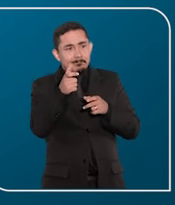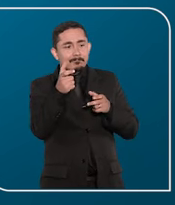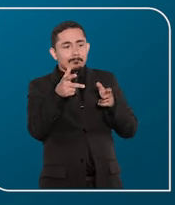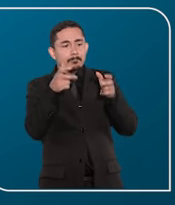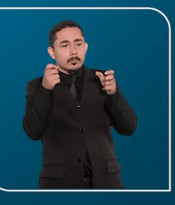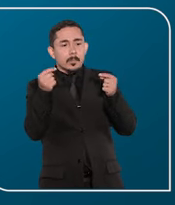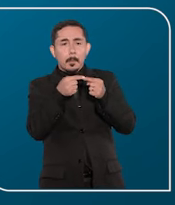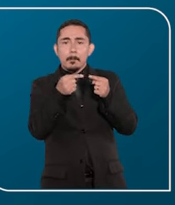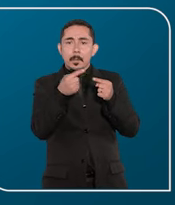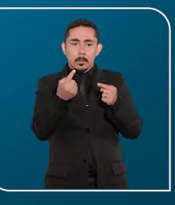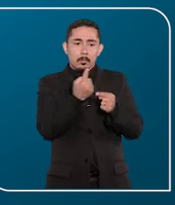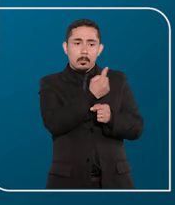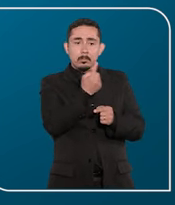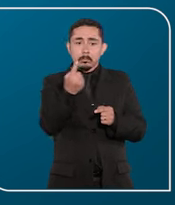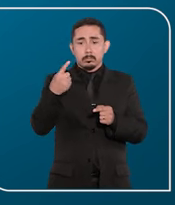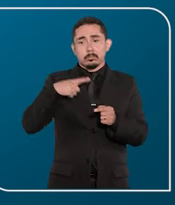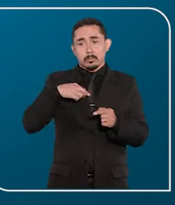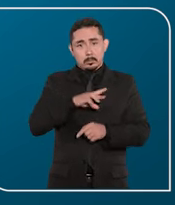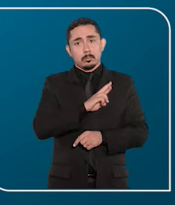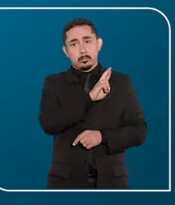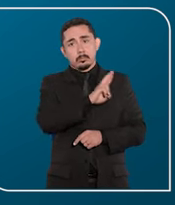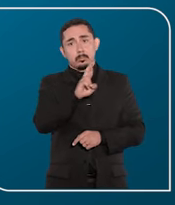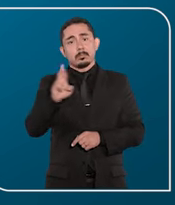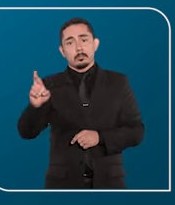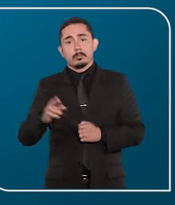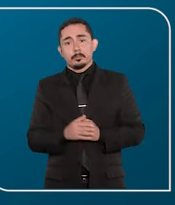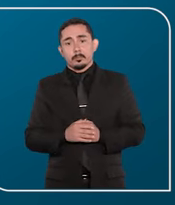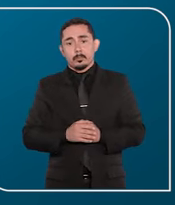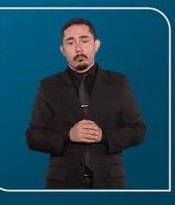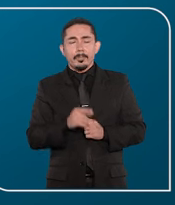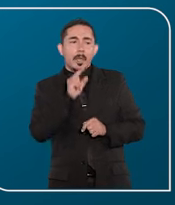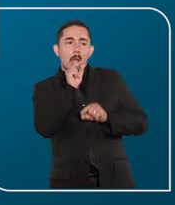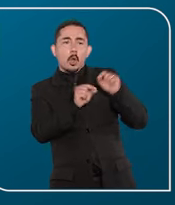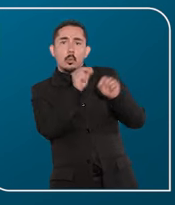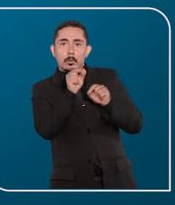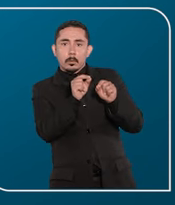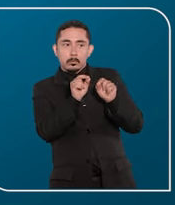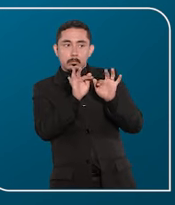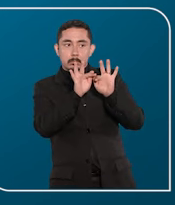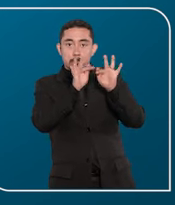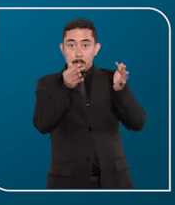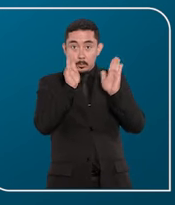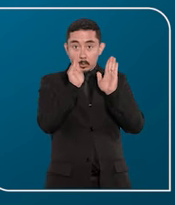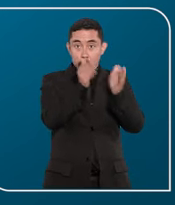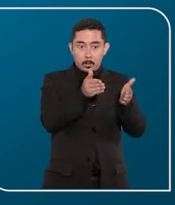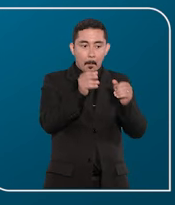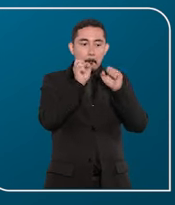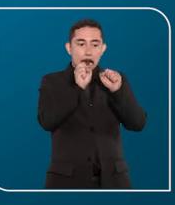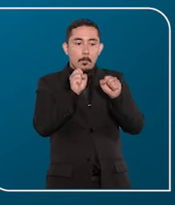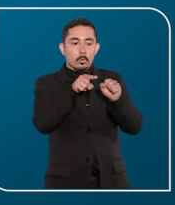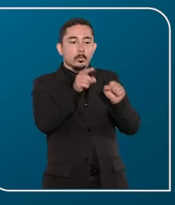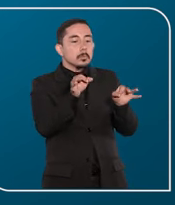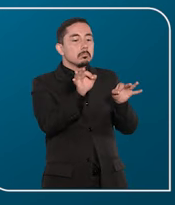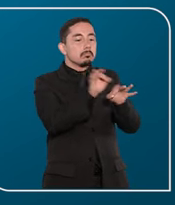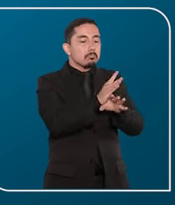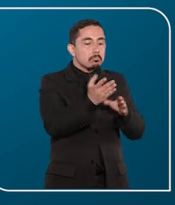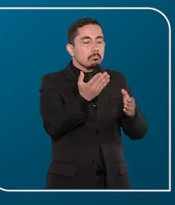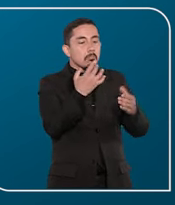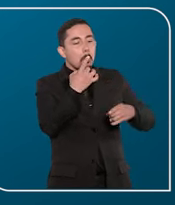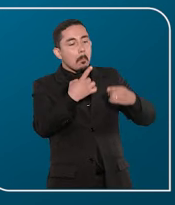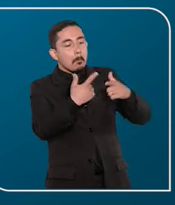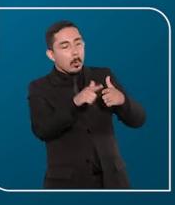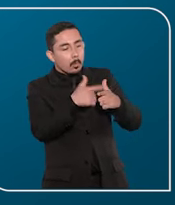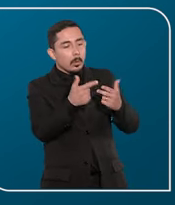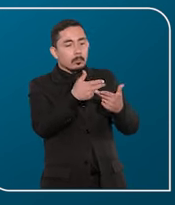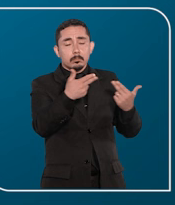jurisdição. O que, que é essa qualidade? Simplesmente e objetivamente, o poder de solucionar, de resolver conflitos. E